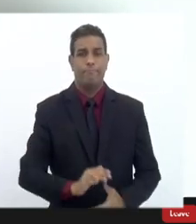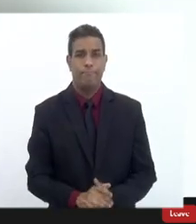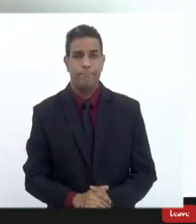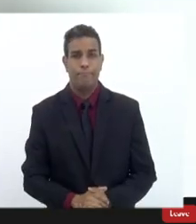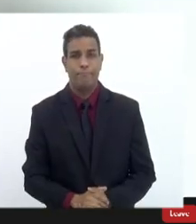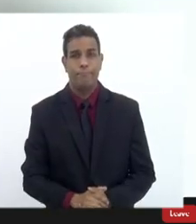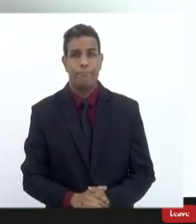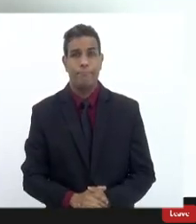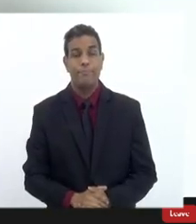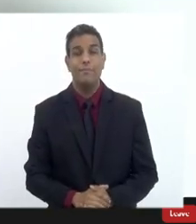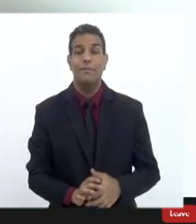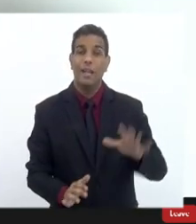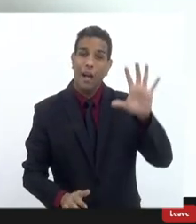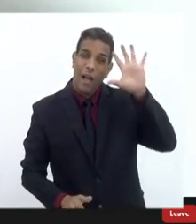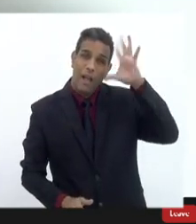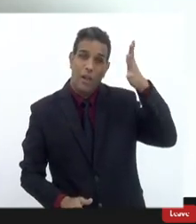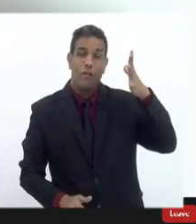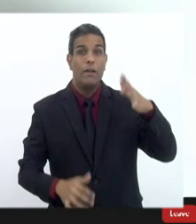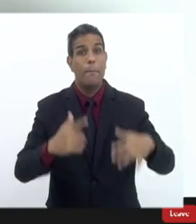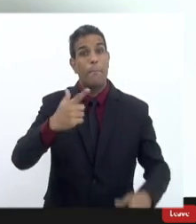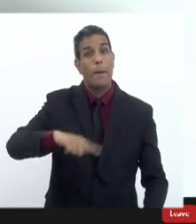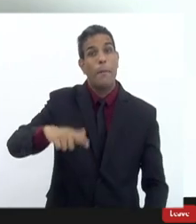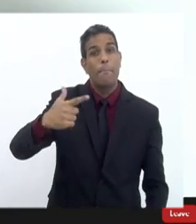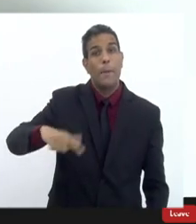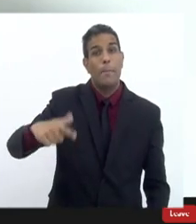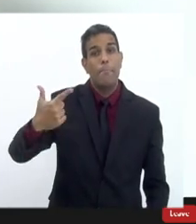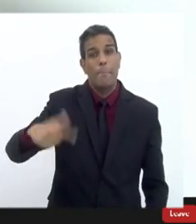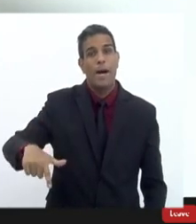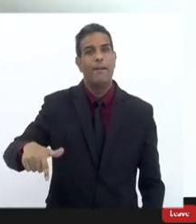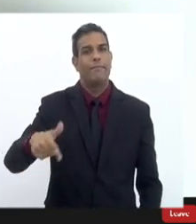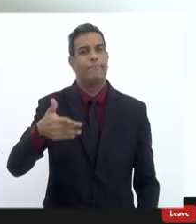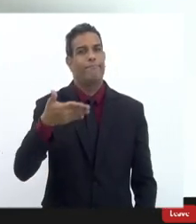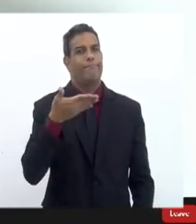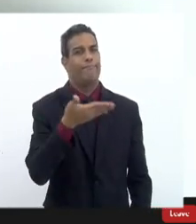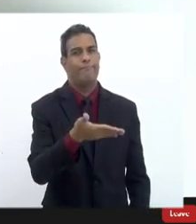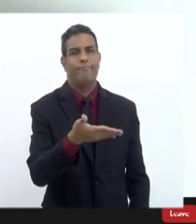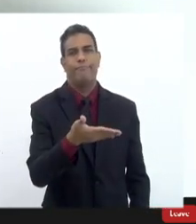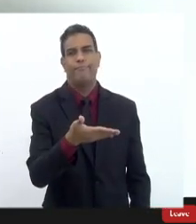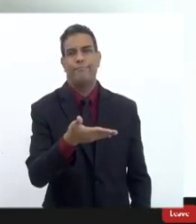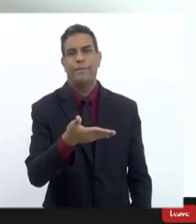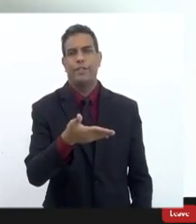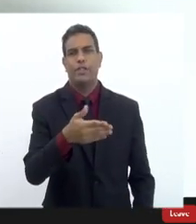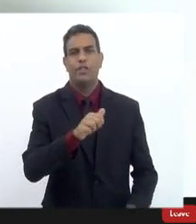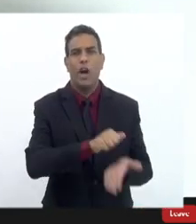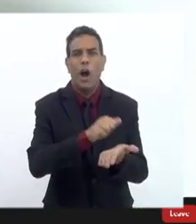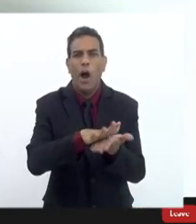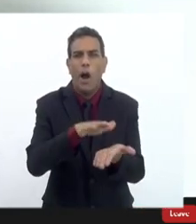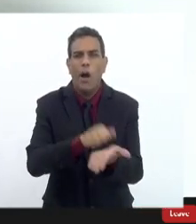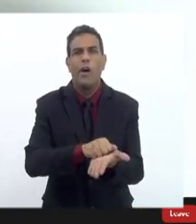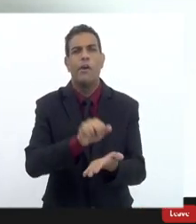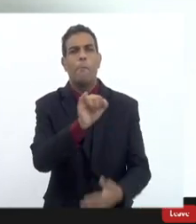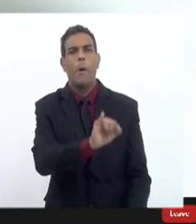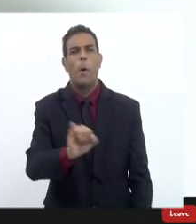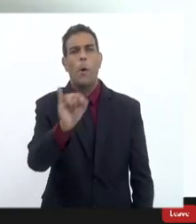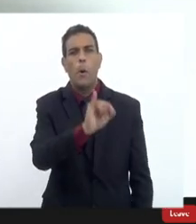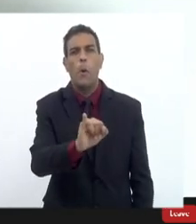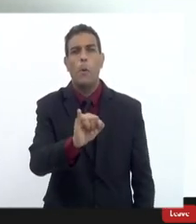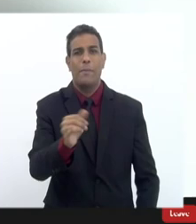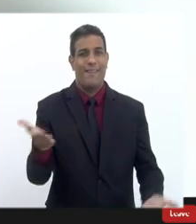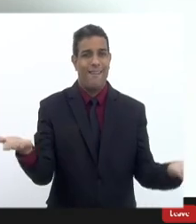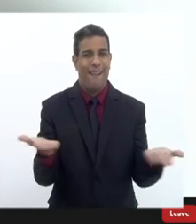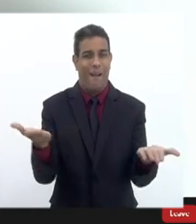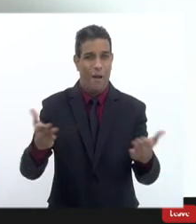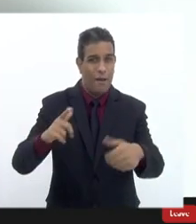ou entender que as soluções são outras, que as traga presente, adote, enfim, mas é bastante importante que no